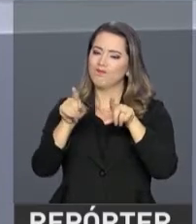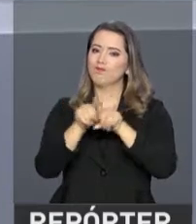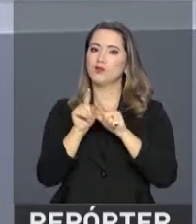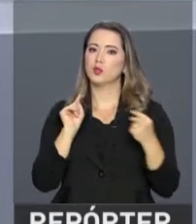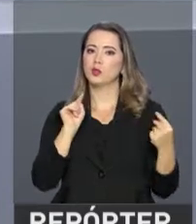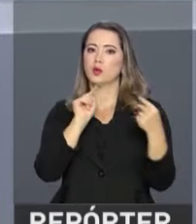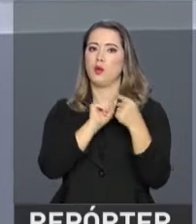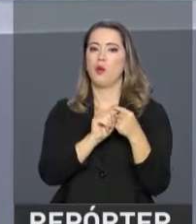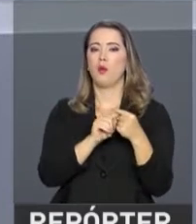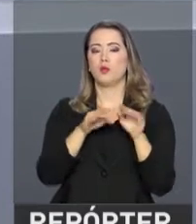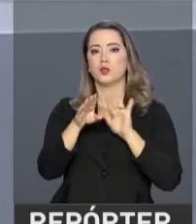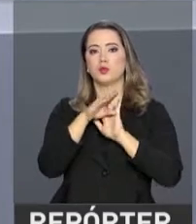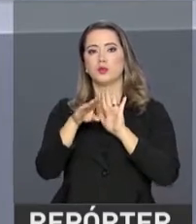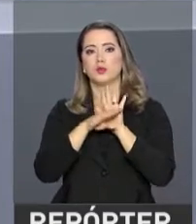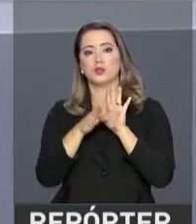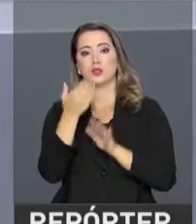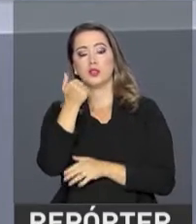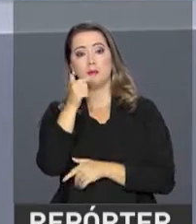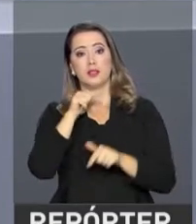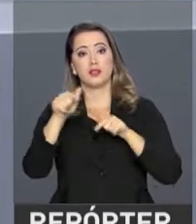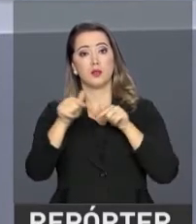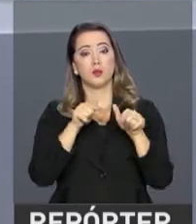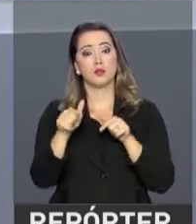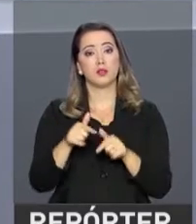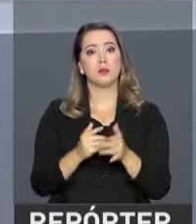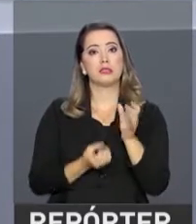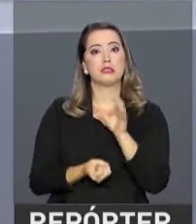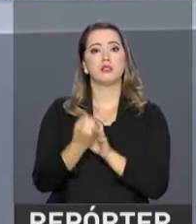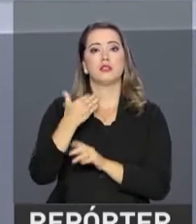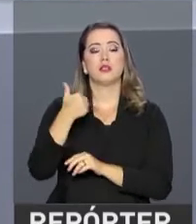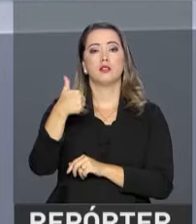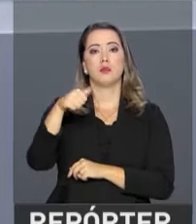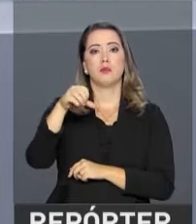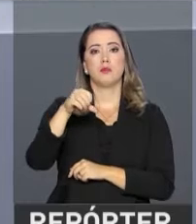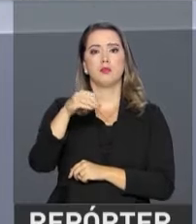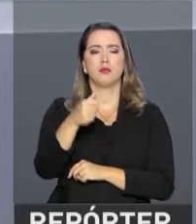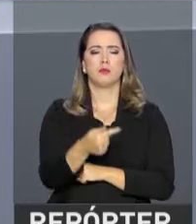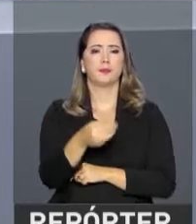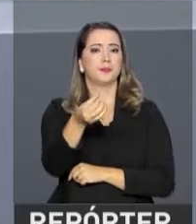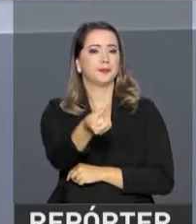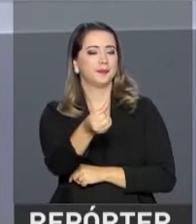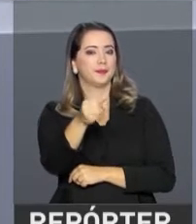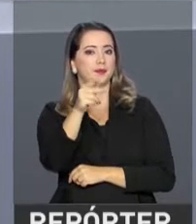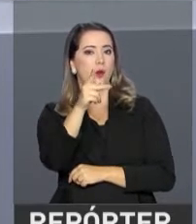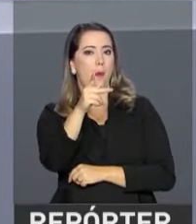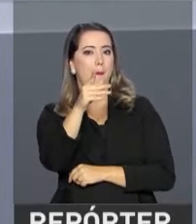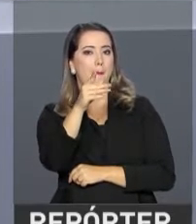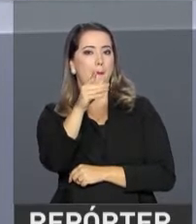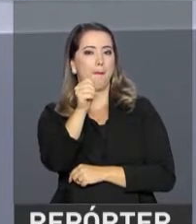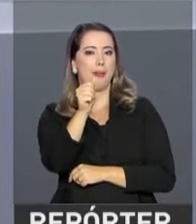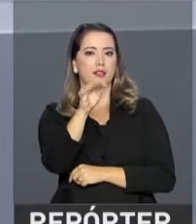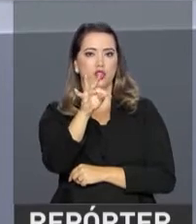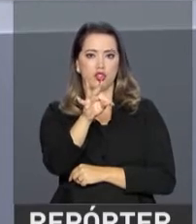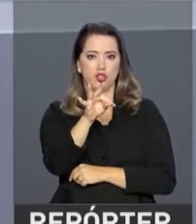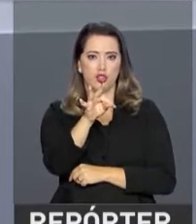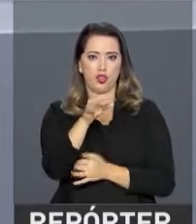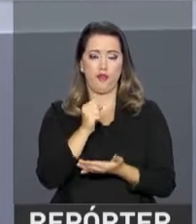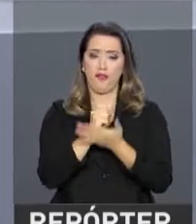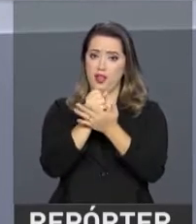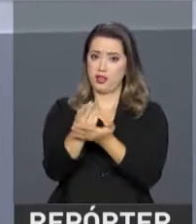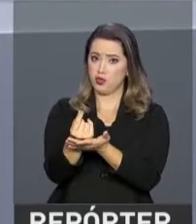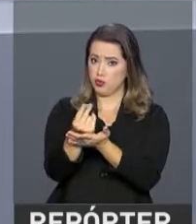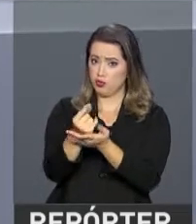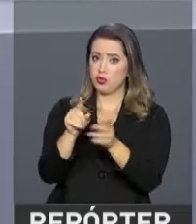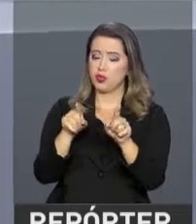programa de alimentação do trabalhador criado em 1976 o pat oferece incentivos fiscais e